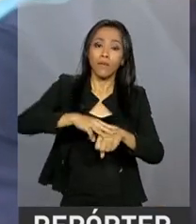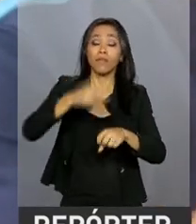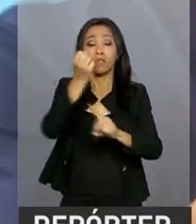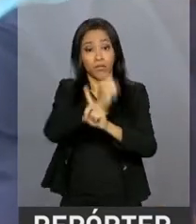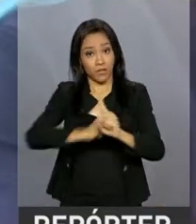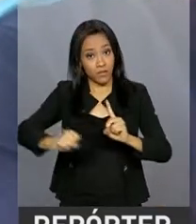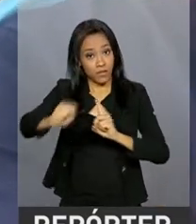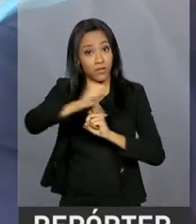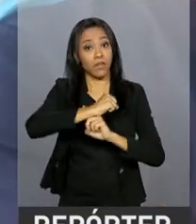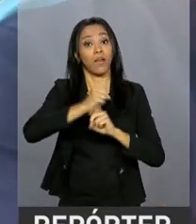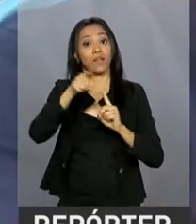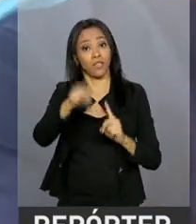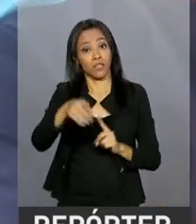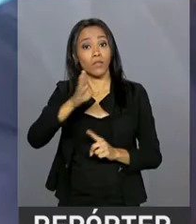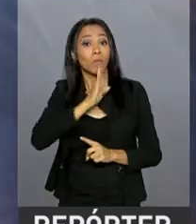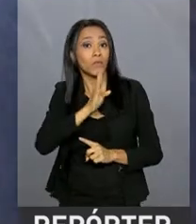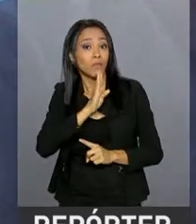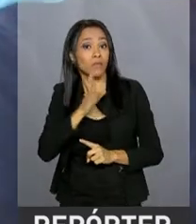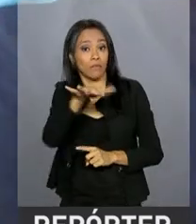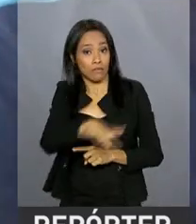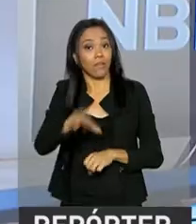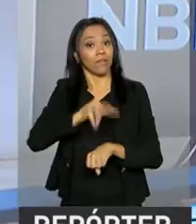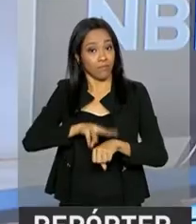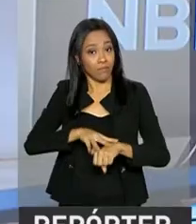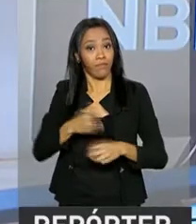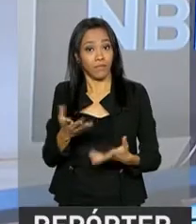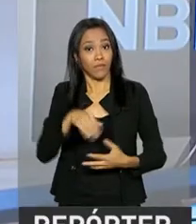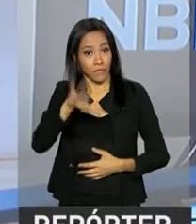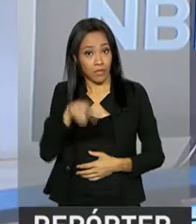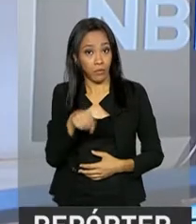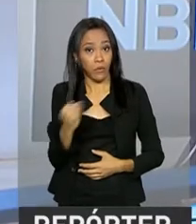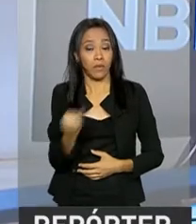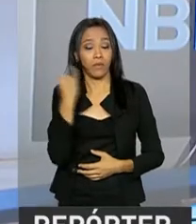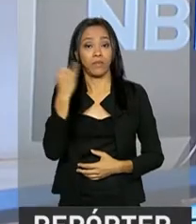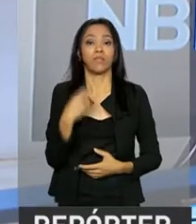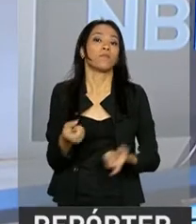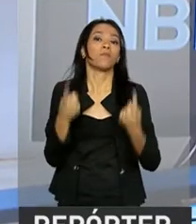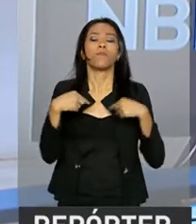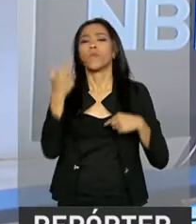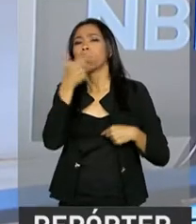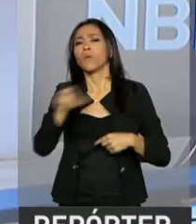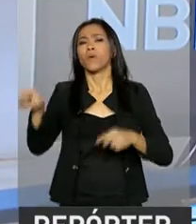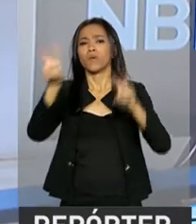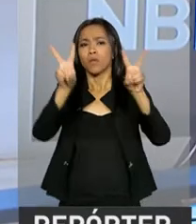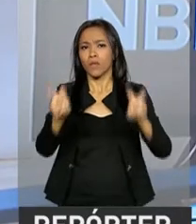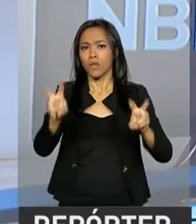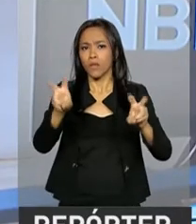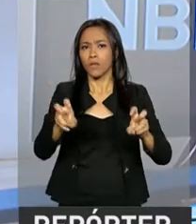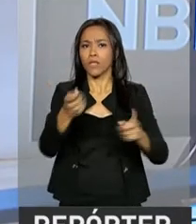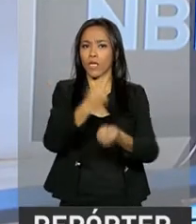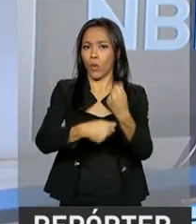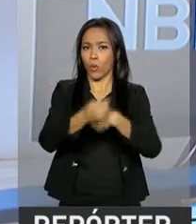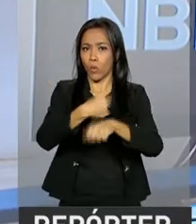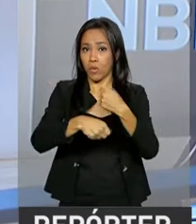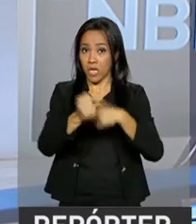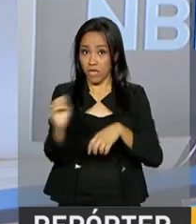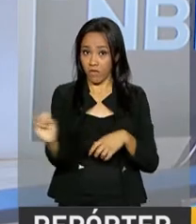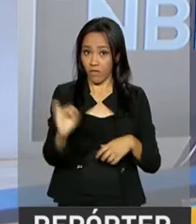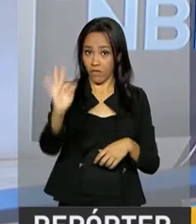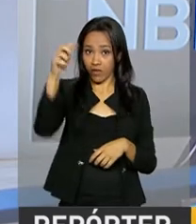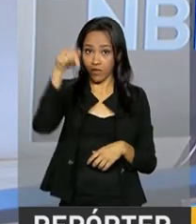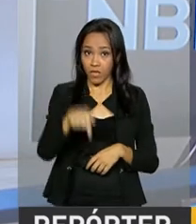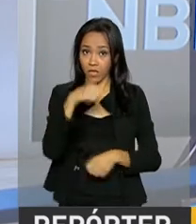mais matizada falar de economia agora a previsão de inflação para este ano